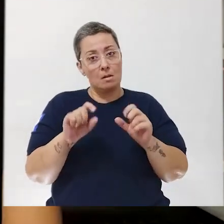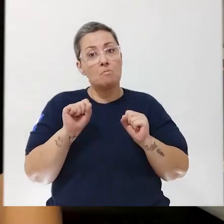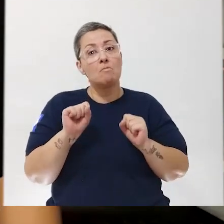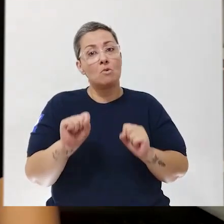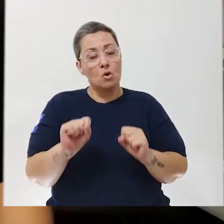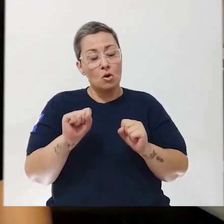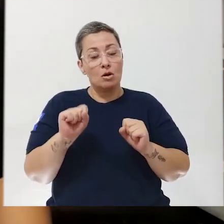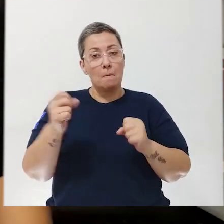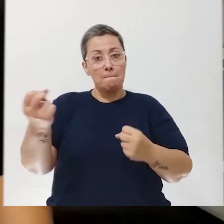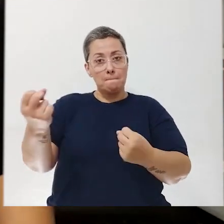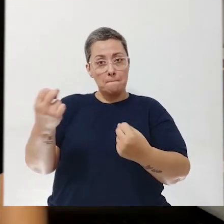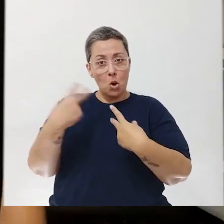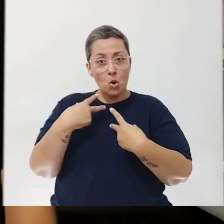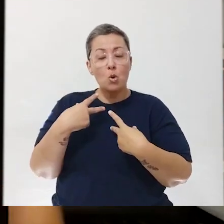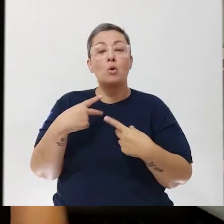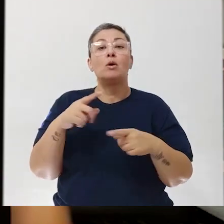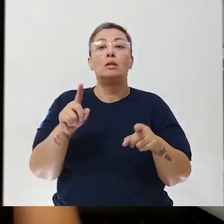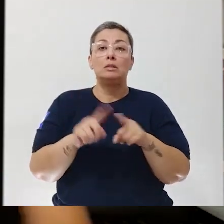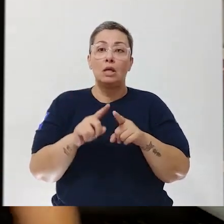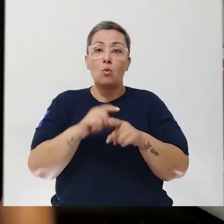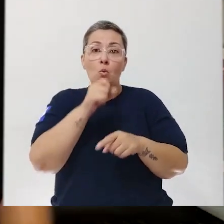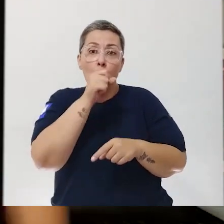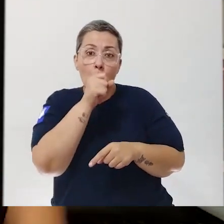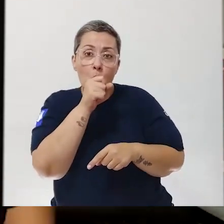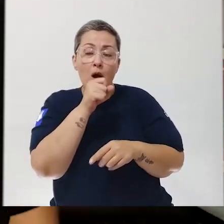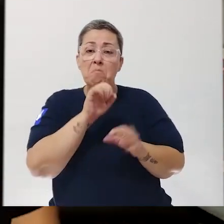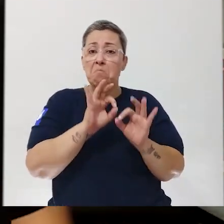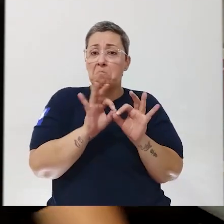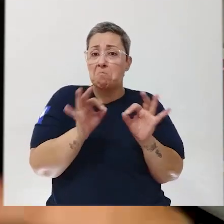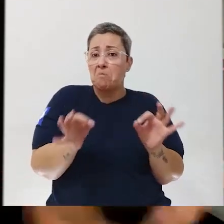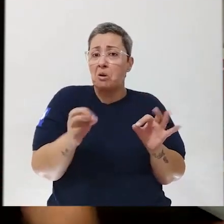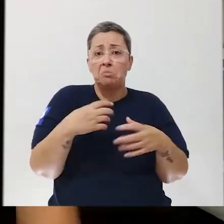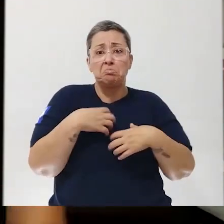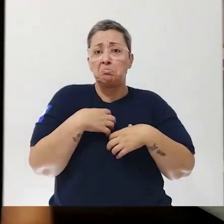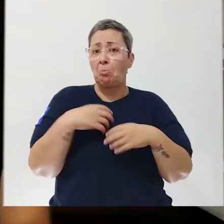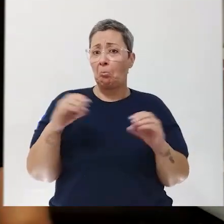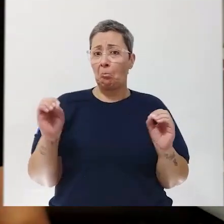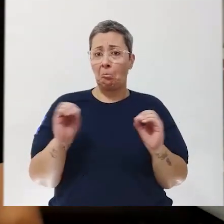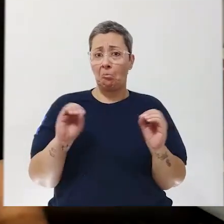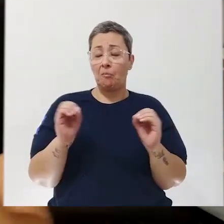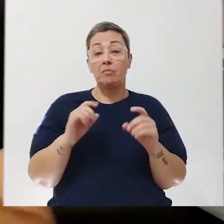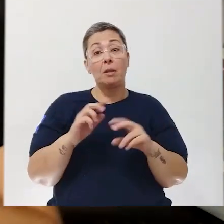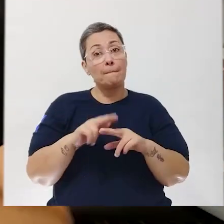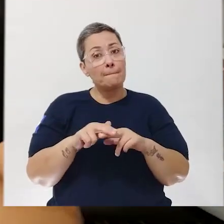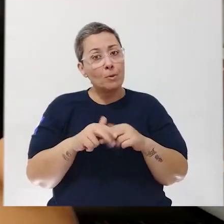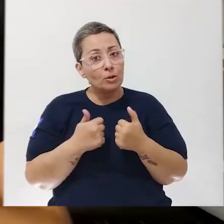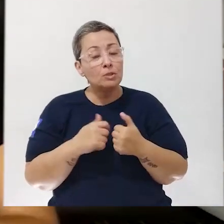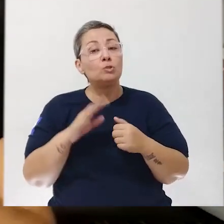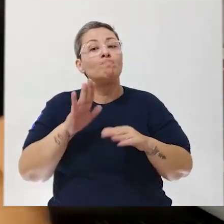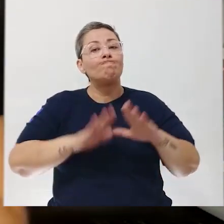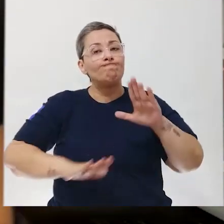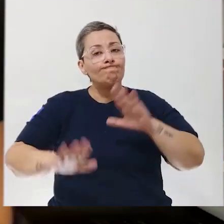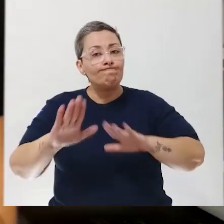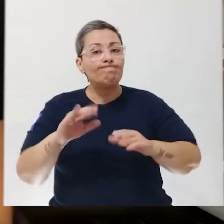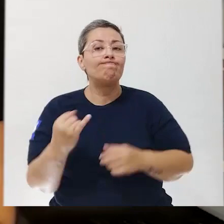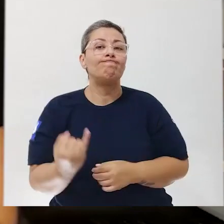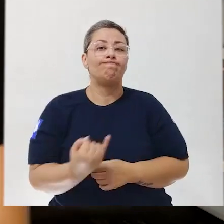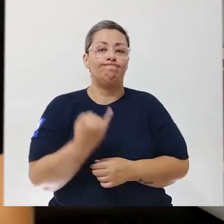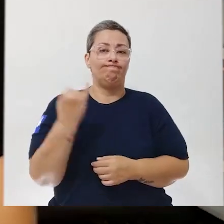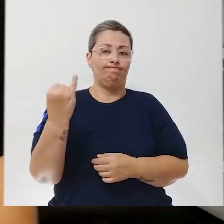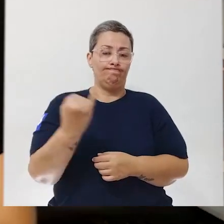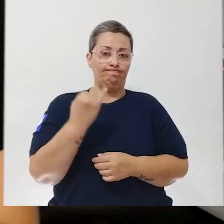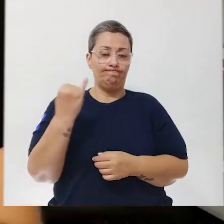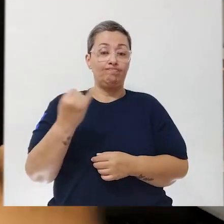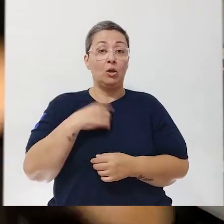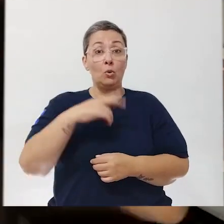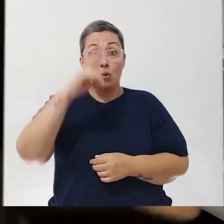é possível pegar a Covid-19 de alguém que tenha uma tosse leve ou que não se sinta doente. Por isso que a gente sempre fala que todo cuidado é